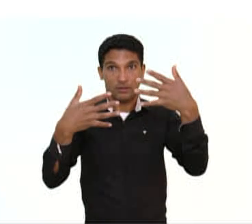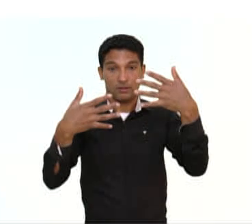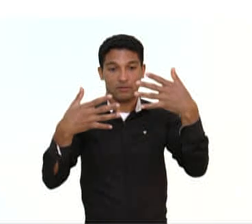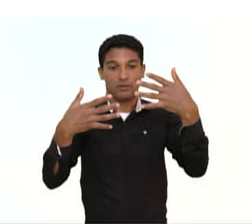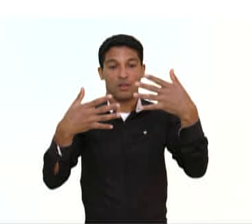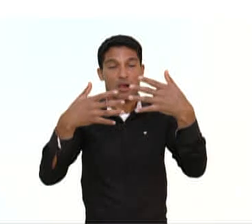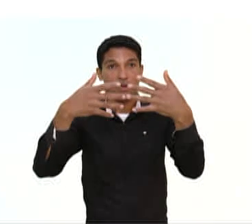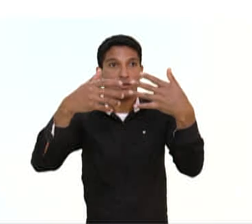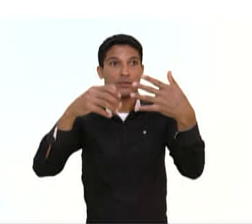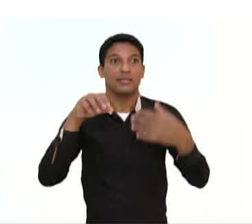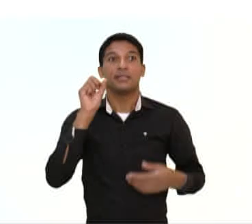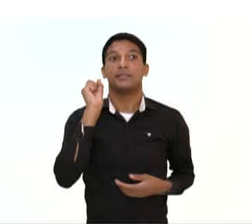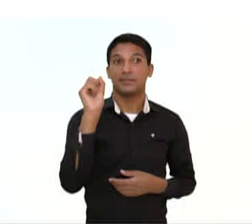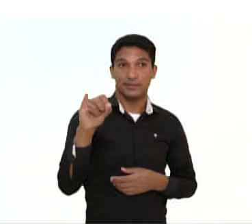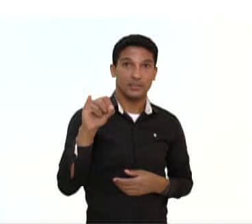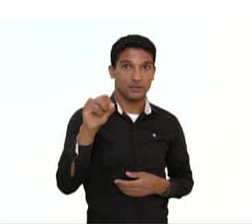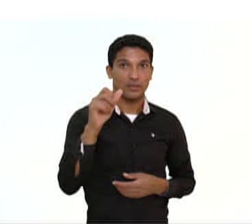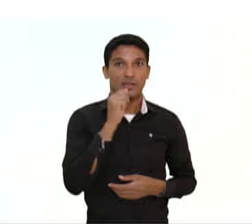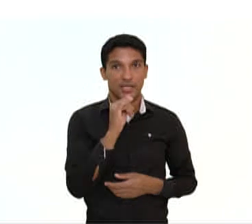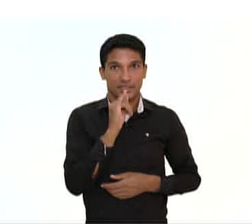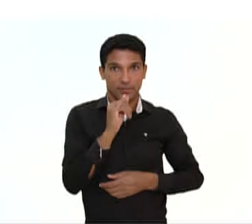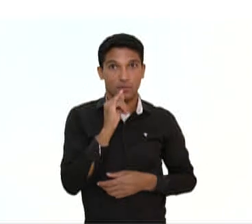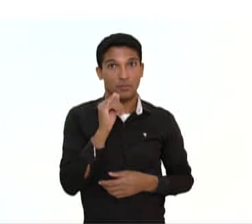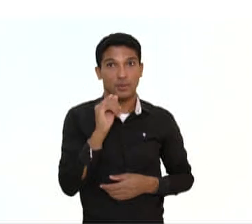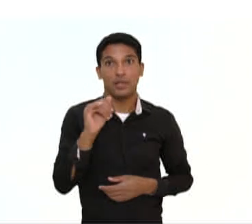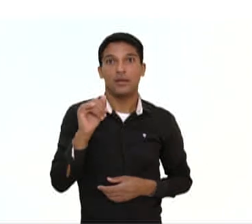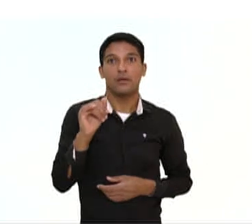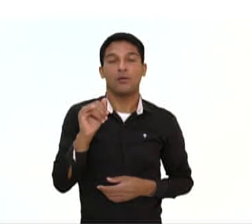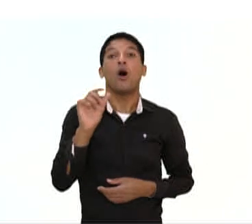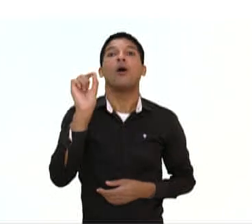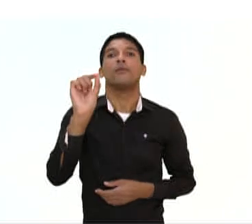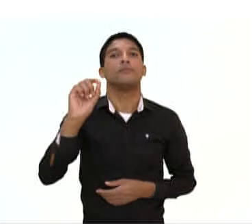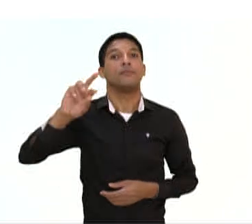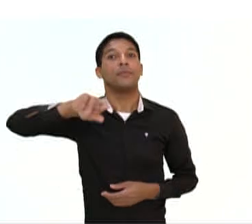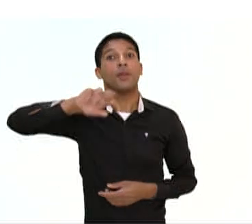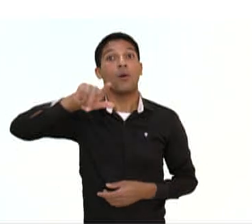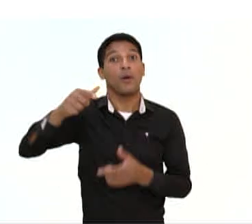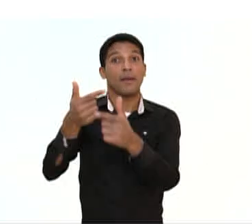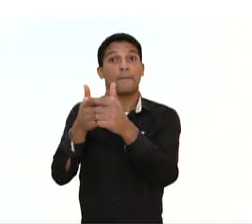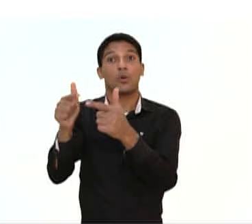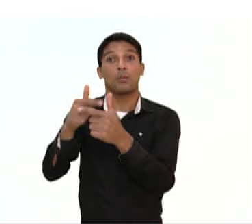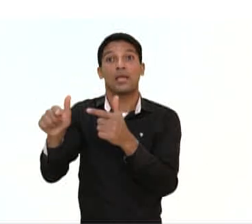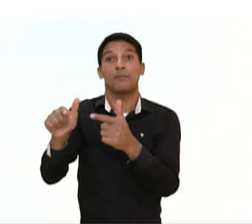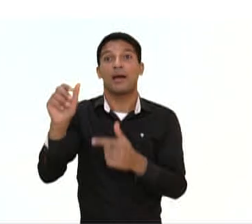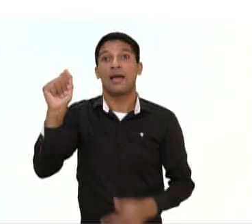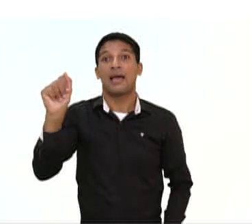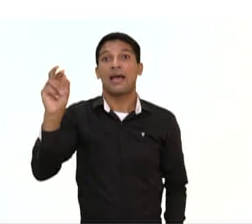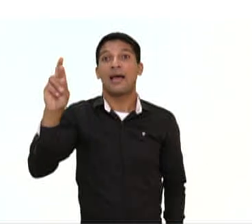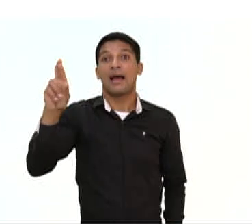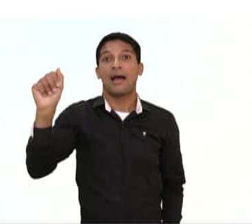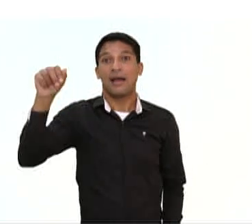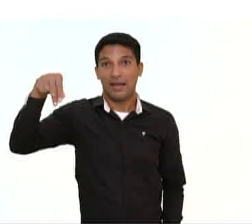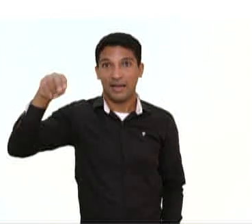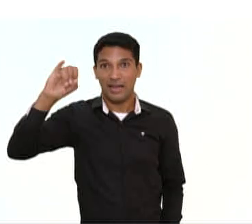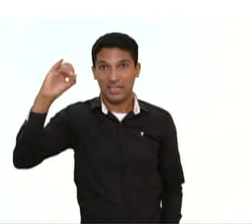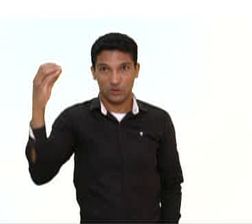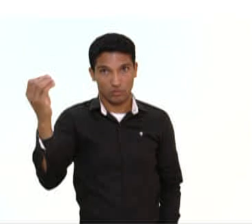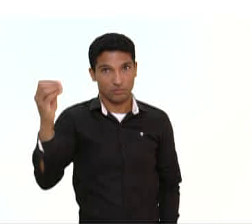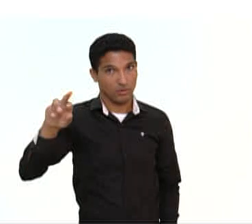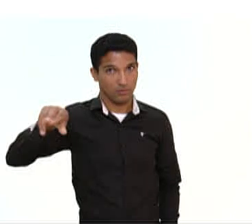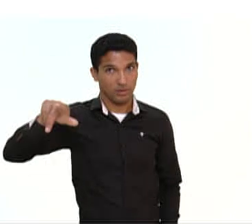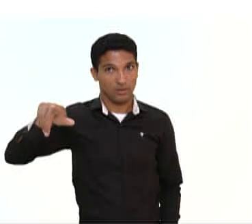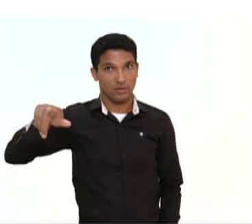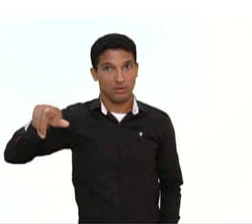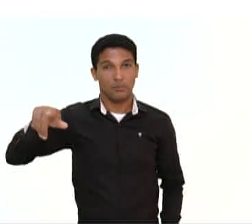se eu usar, não é um problema de arranjo, por quê? Porque se eu tiver o casal Ana e Beto, ou Beto e